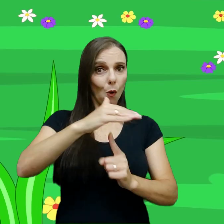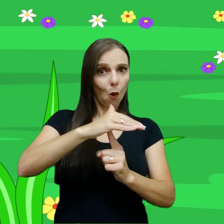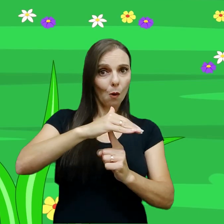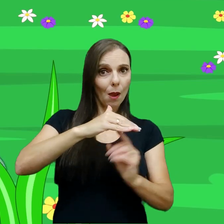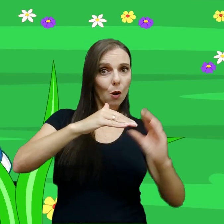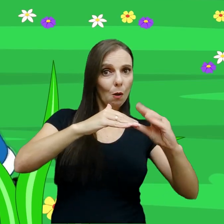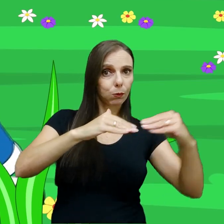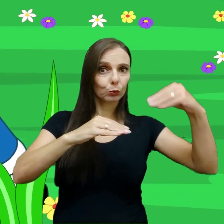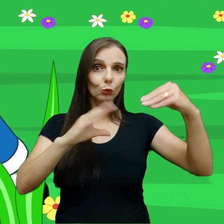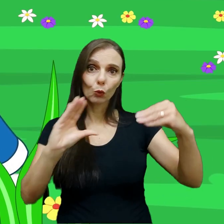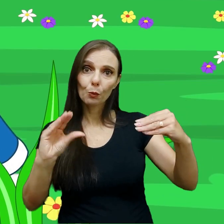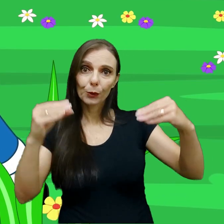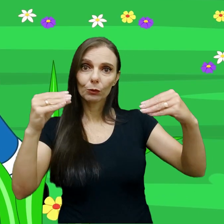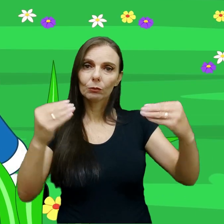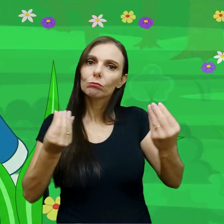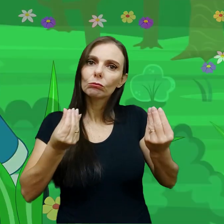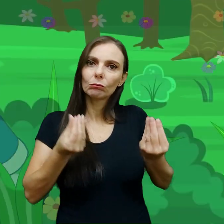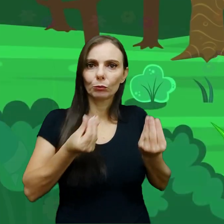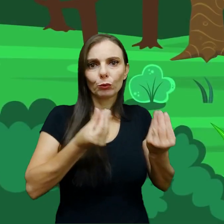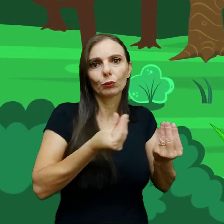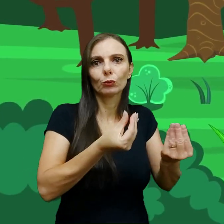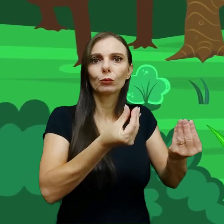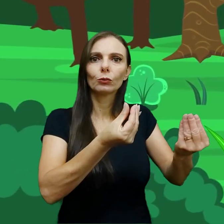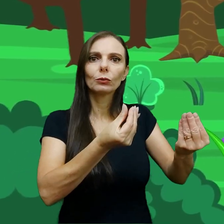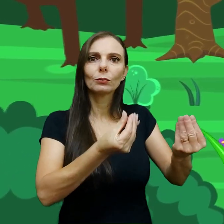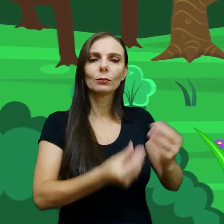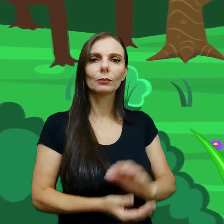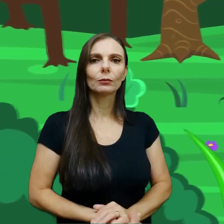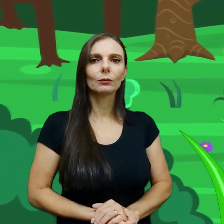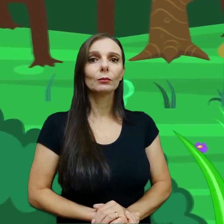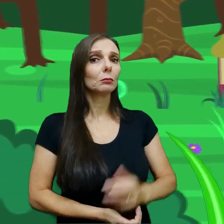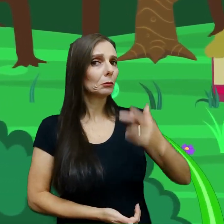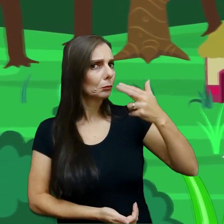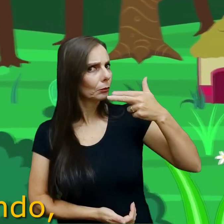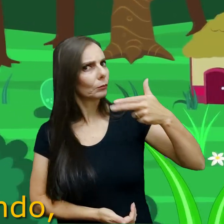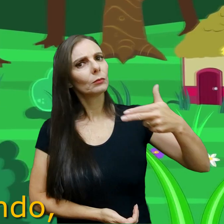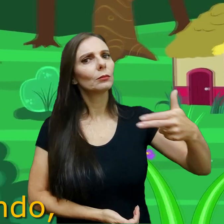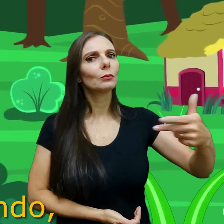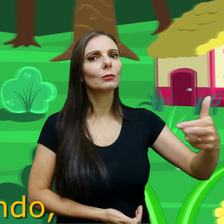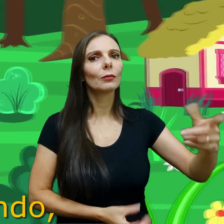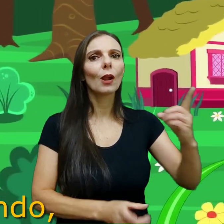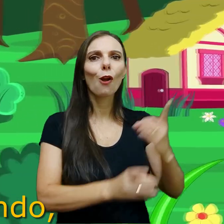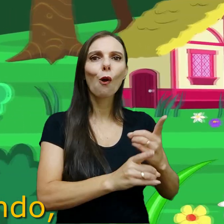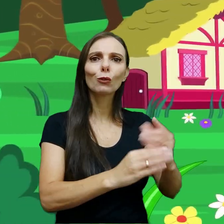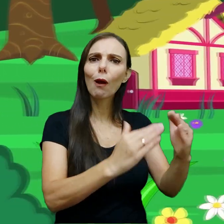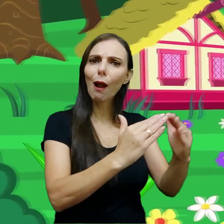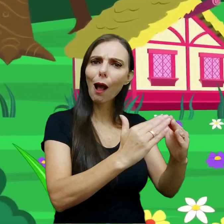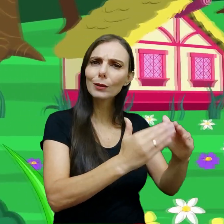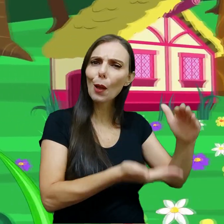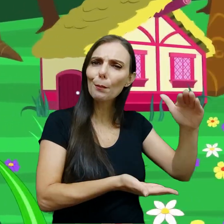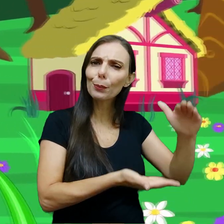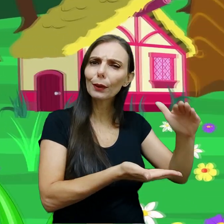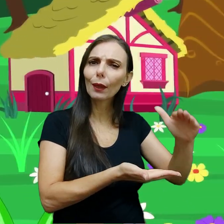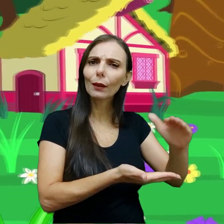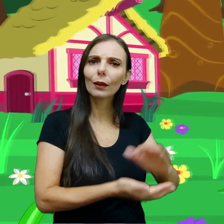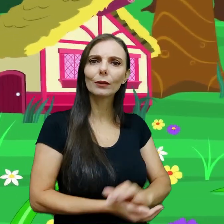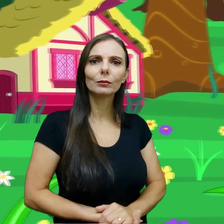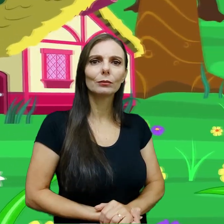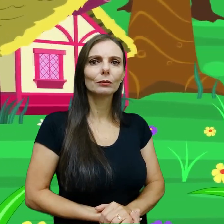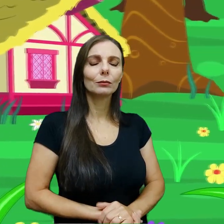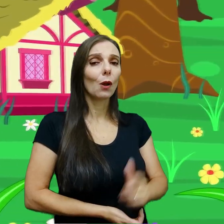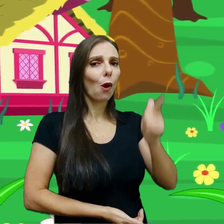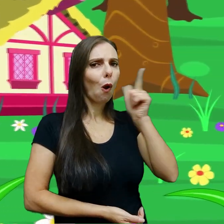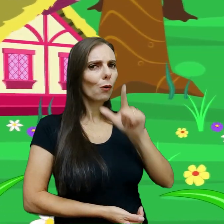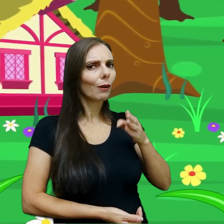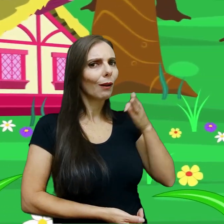Ela pegou 2 pedaços de cada lado e segurou-os na mão. Enquanto estava caminhando, ela encontrou uma pequena